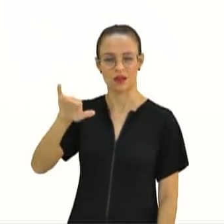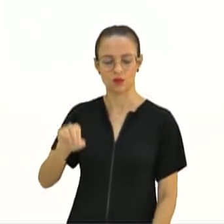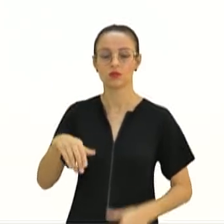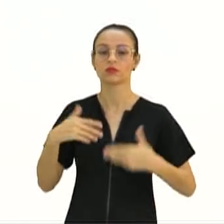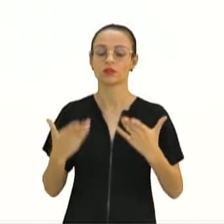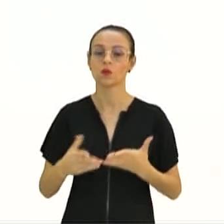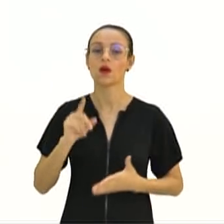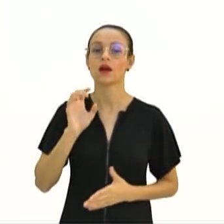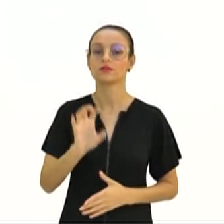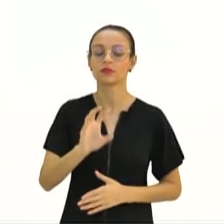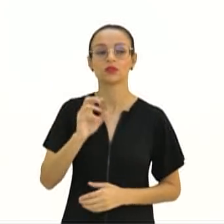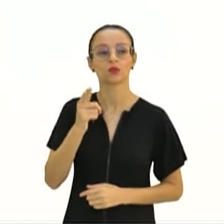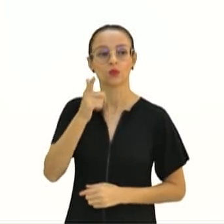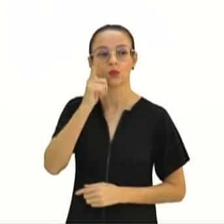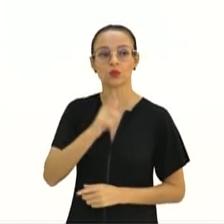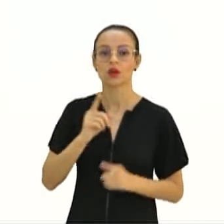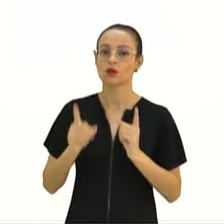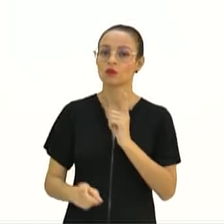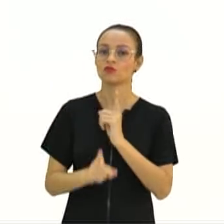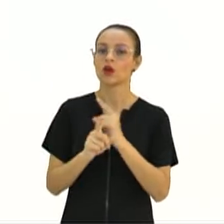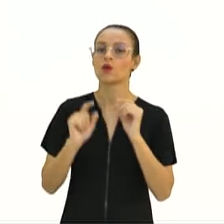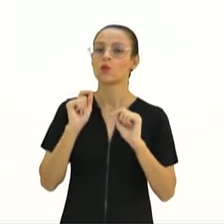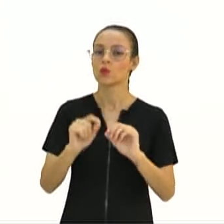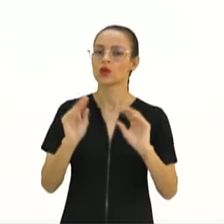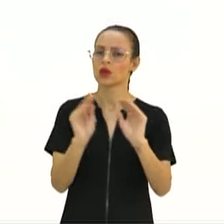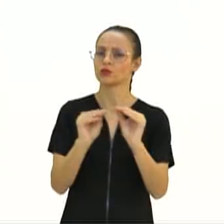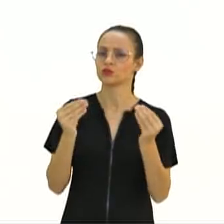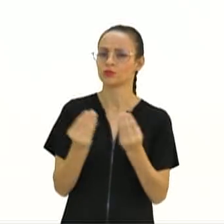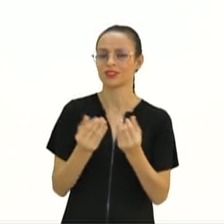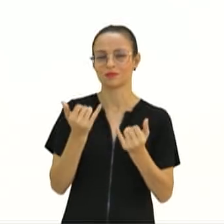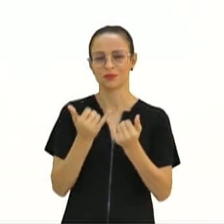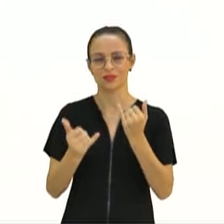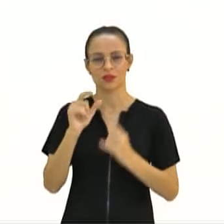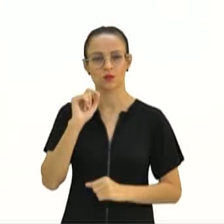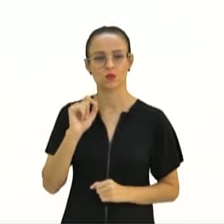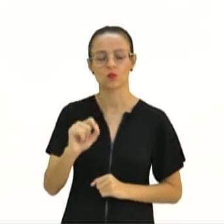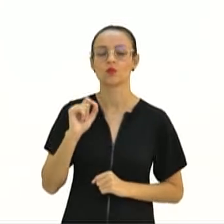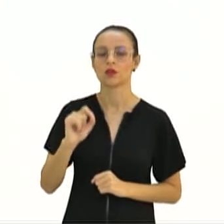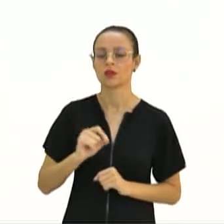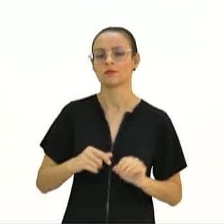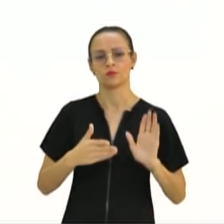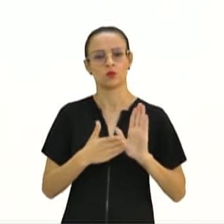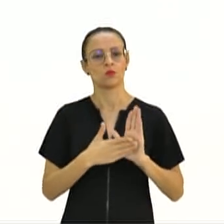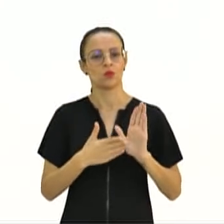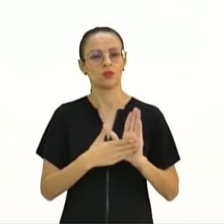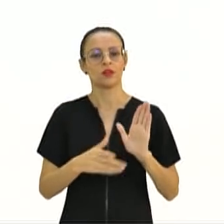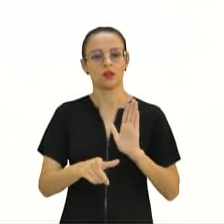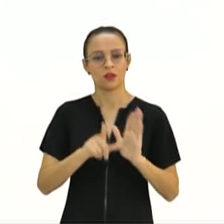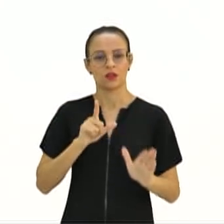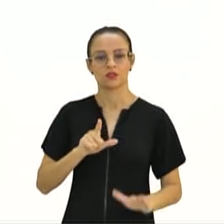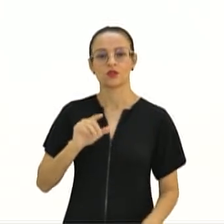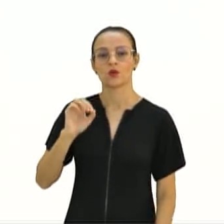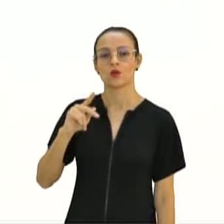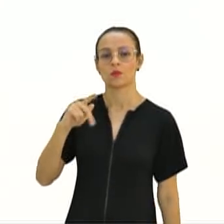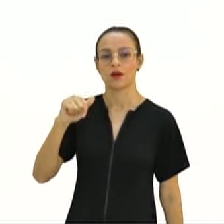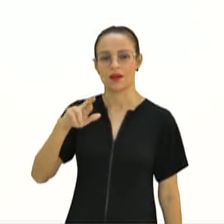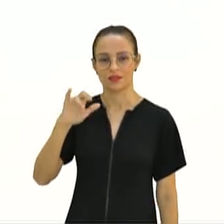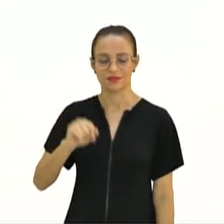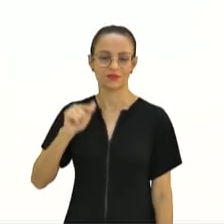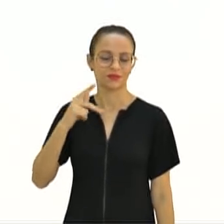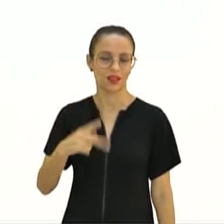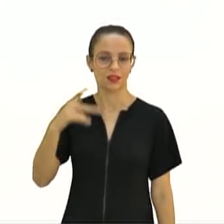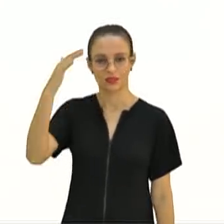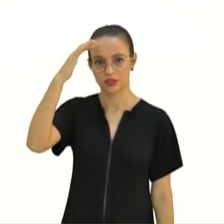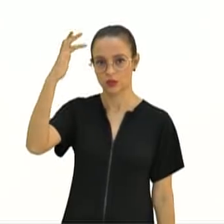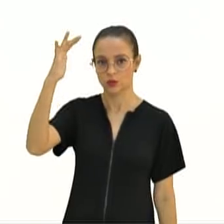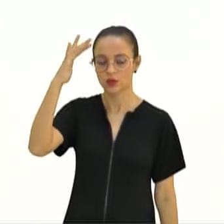conseguiu obter exatamente aquela composição, quase exatamente aquela composição proposta lá por Oparin na sua teoria